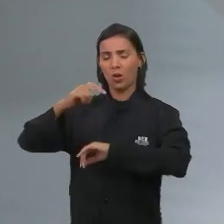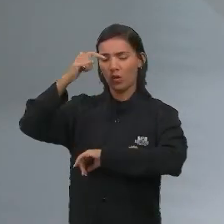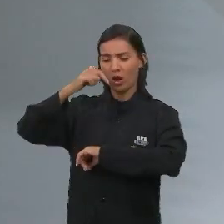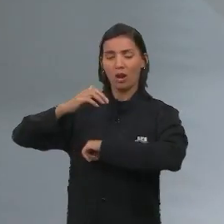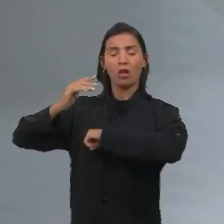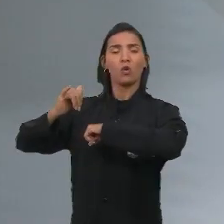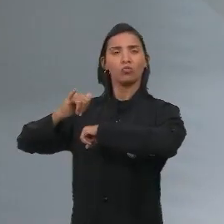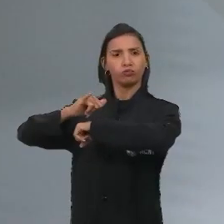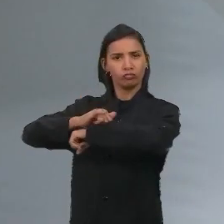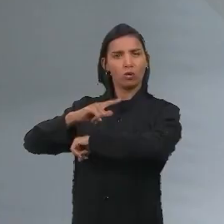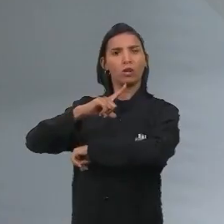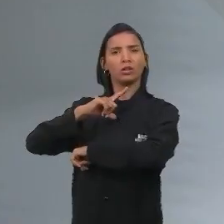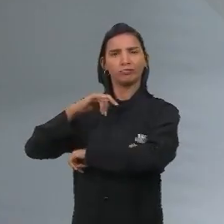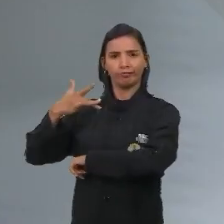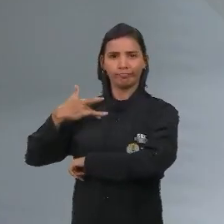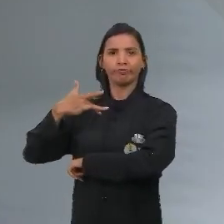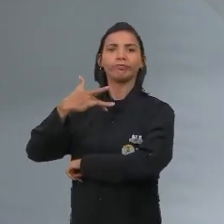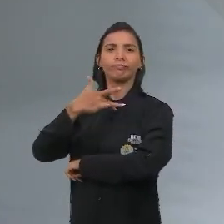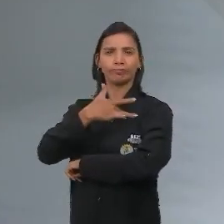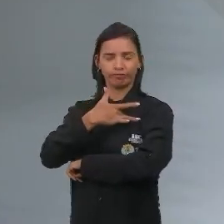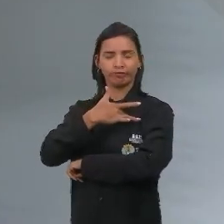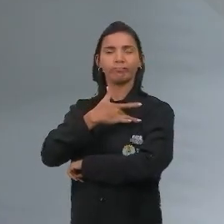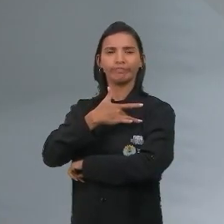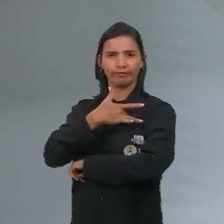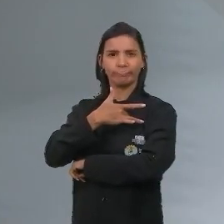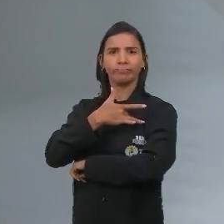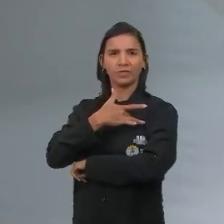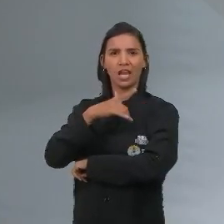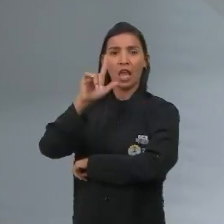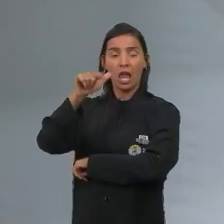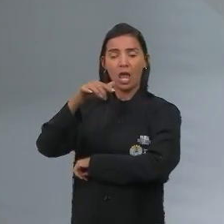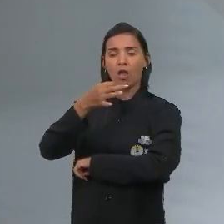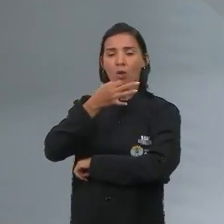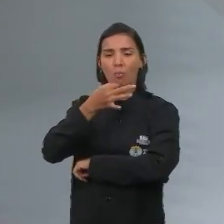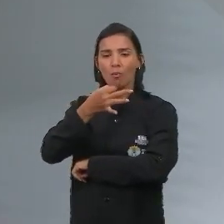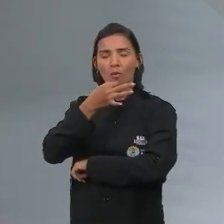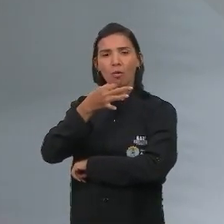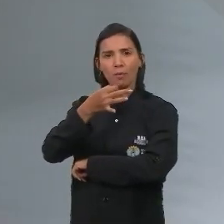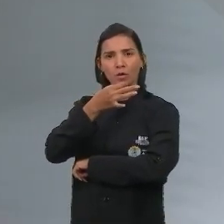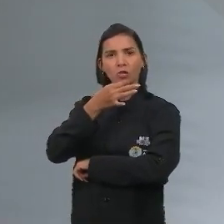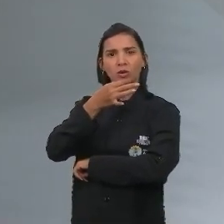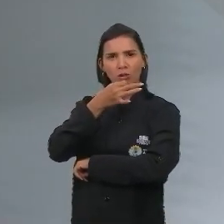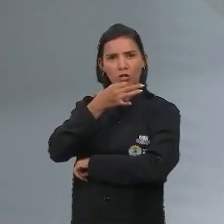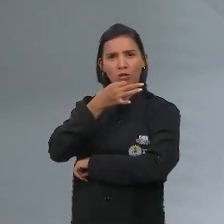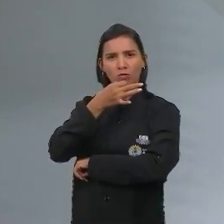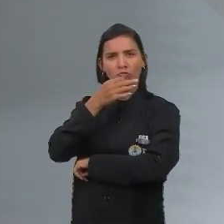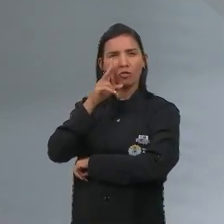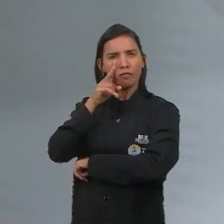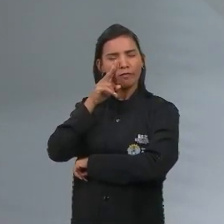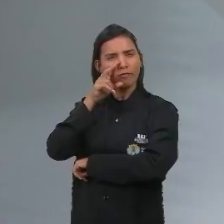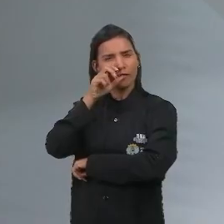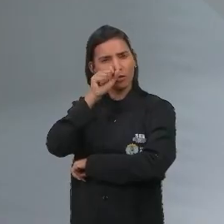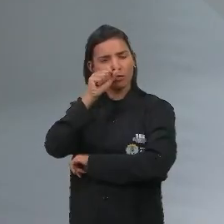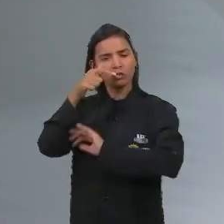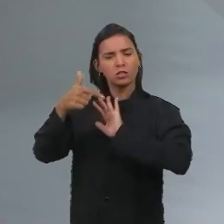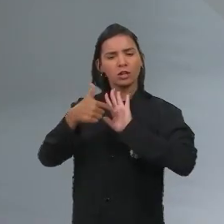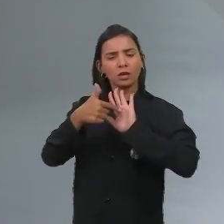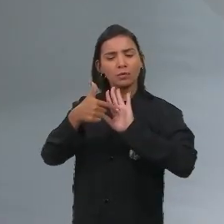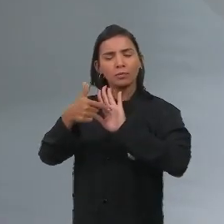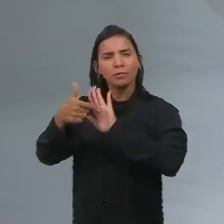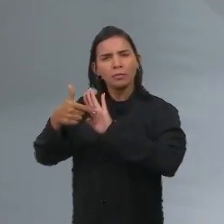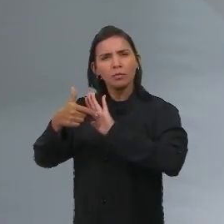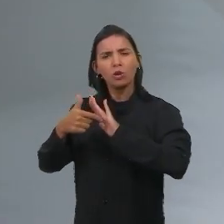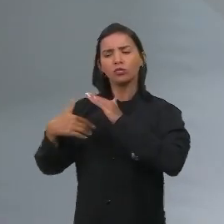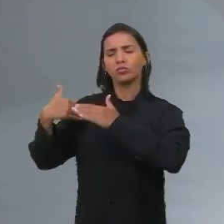saúde, né? Então, essa defesa e esse argumento, ele acaba, digamos assim, aparecendo